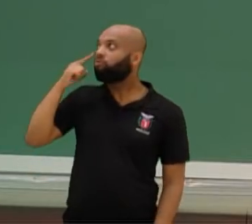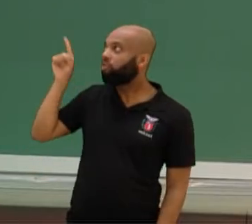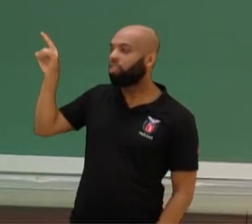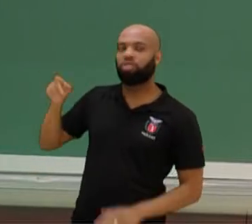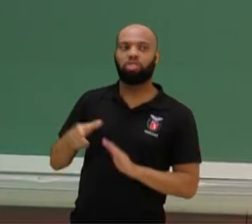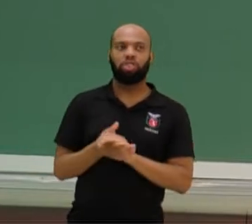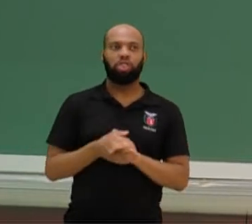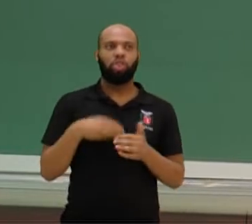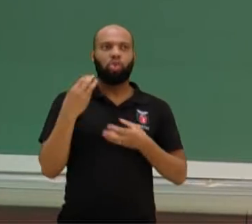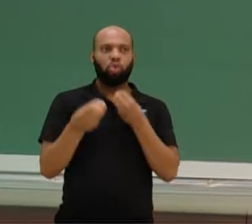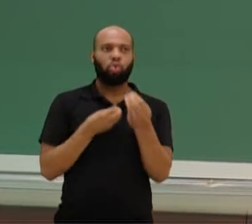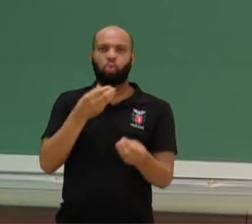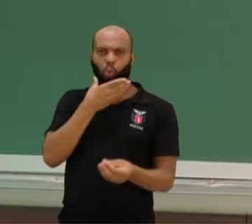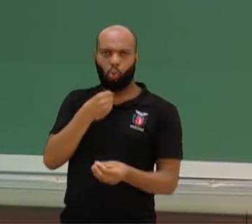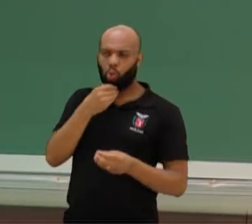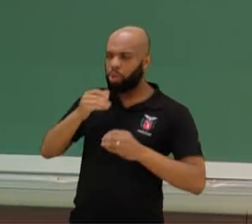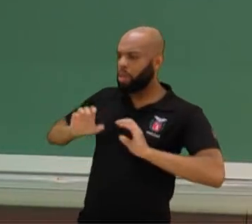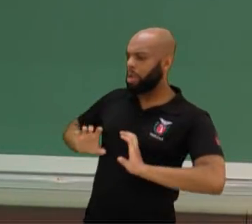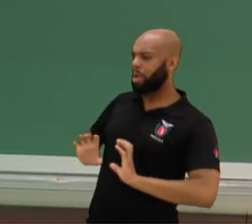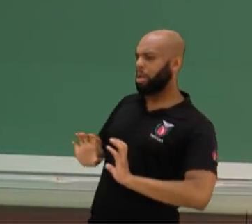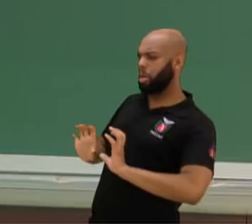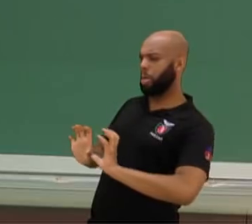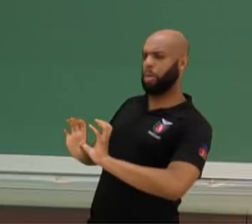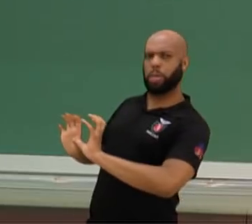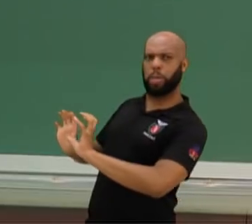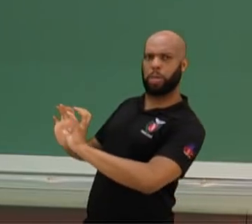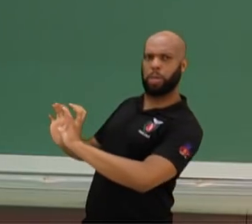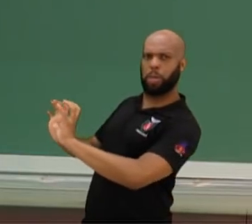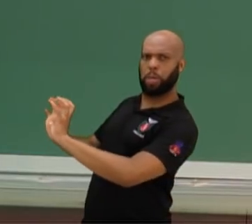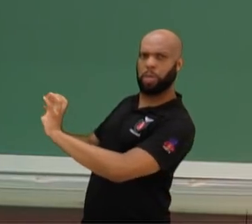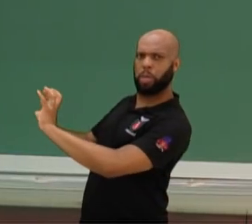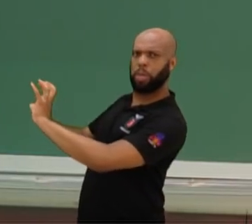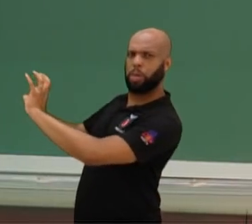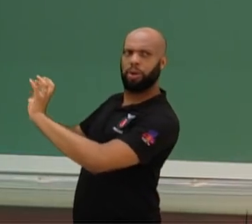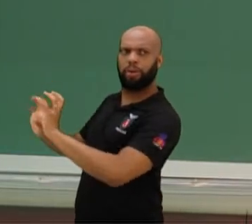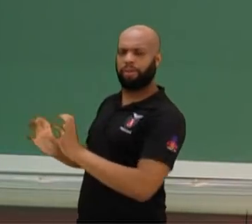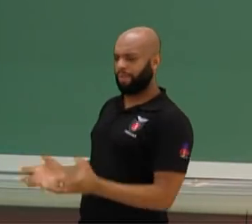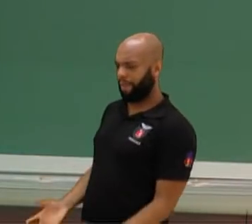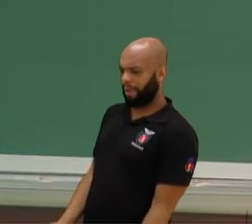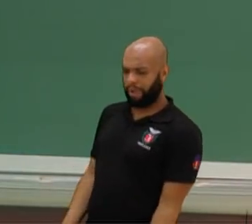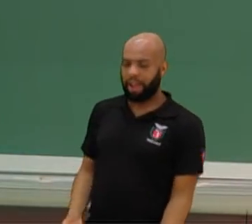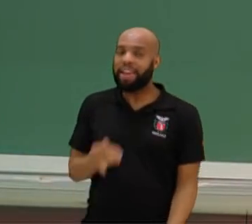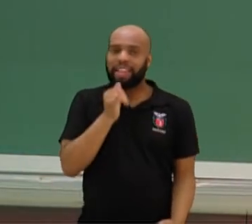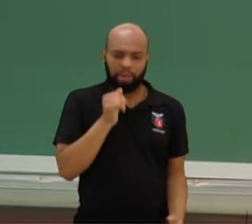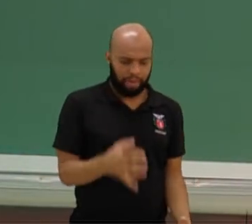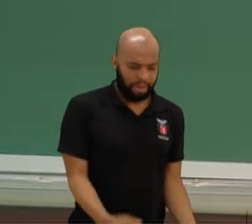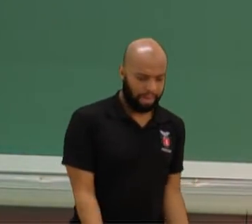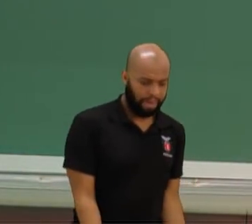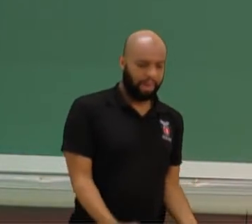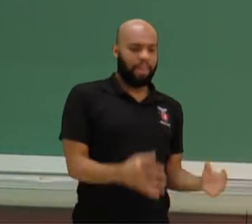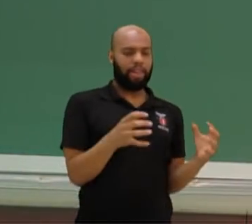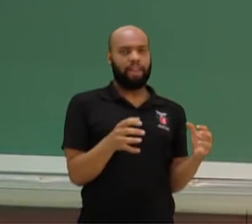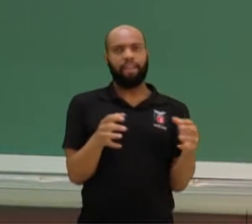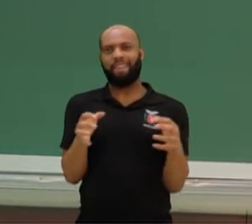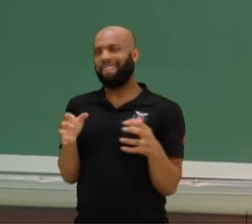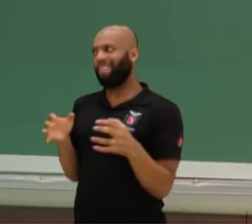Como que esse rapaz teria força suficiente para erguer esse barril e levar lá para cima dessa